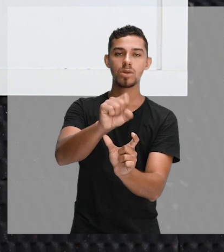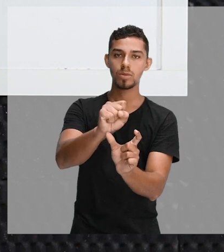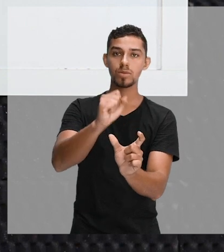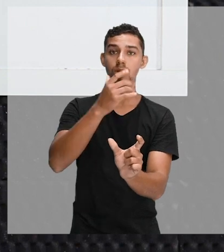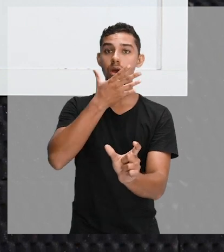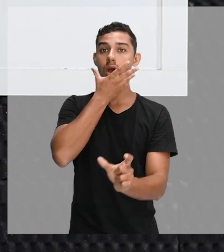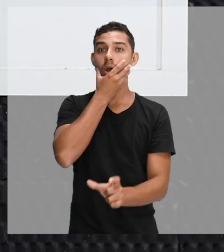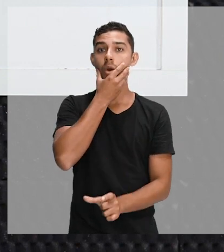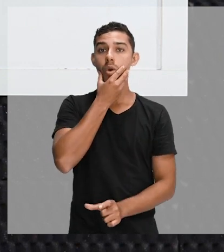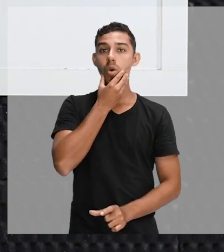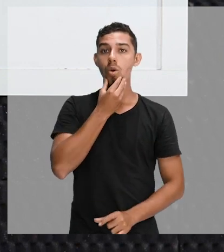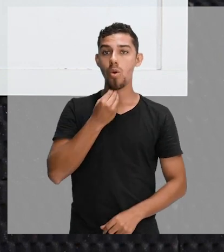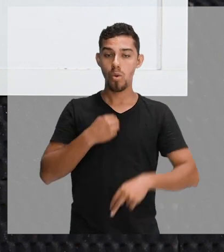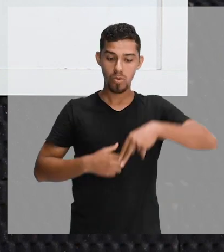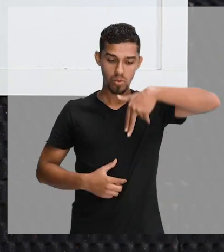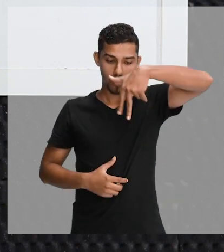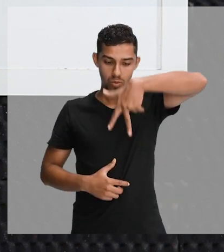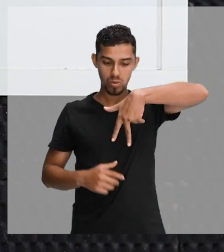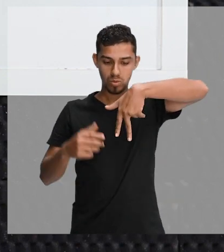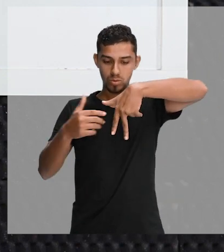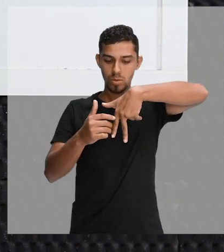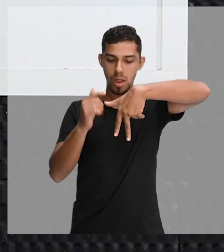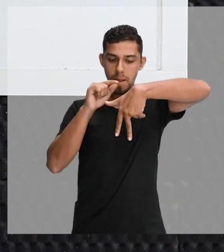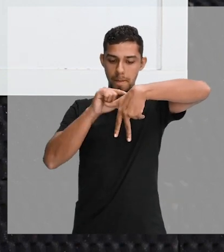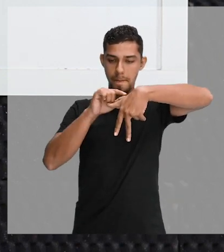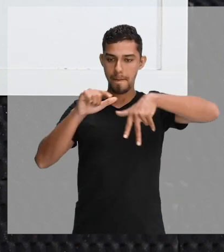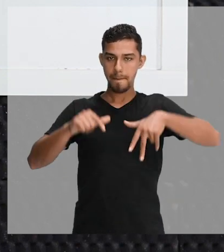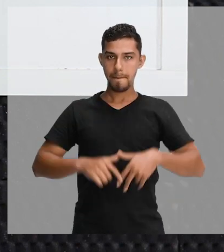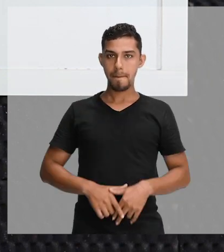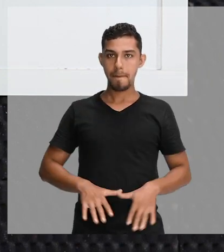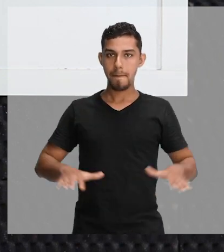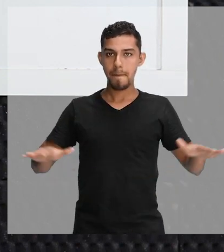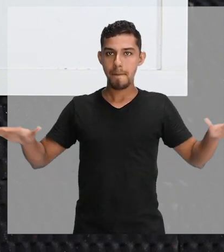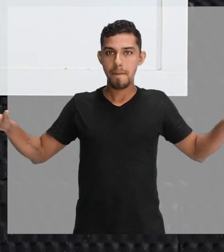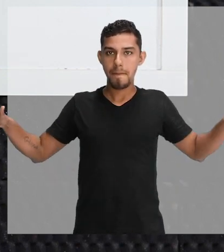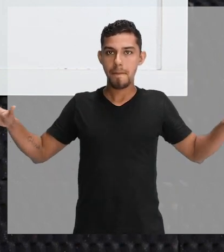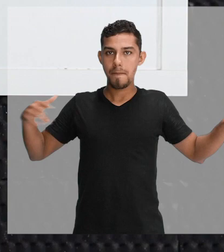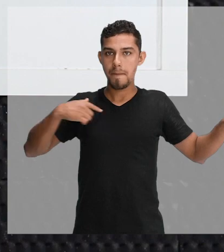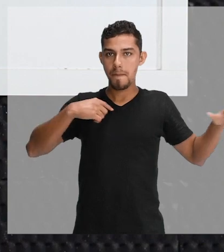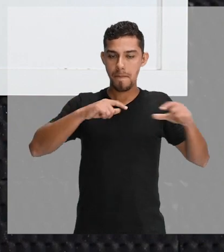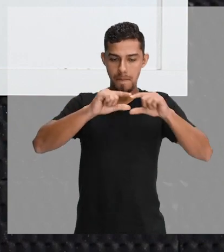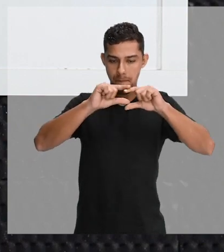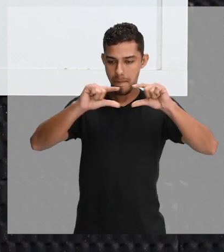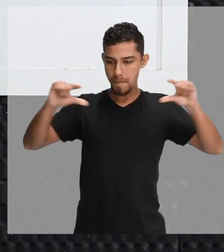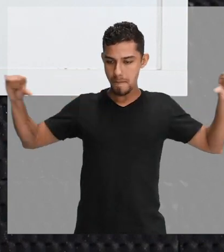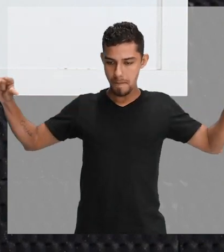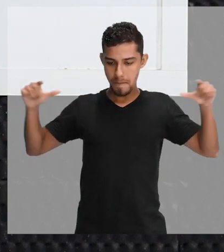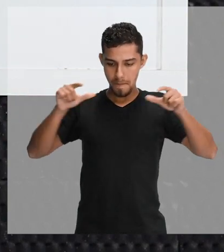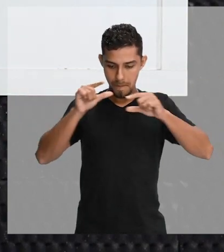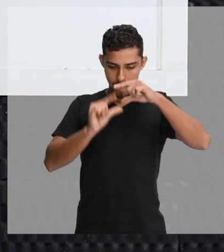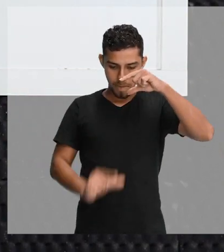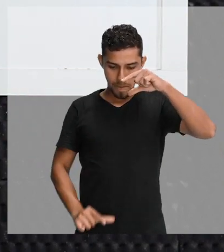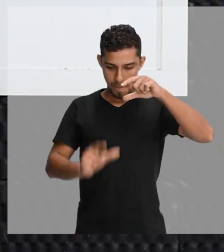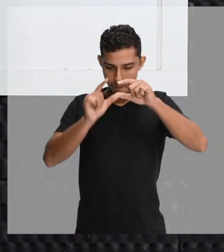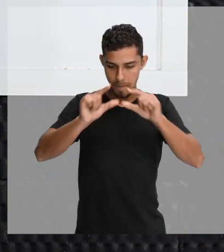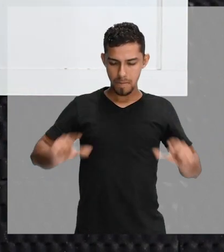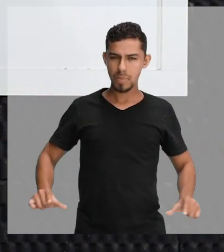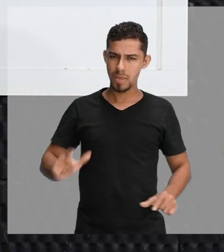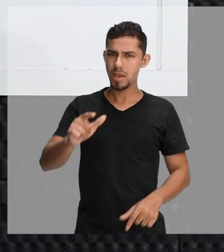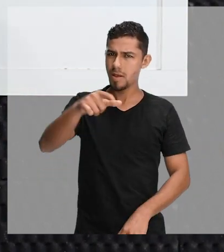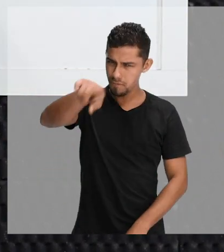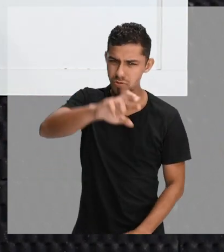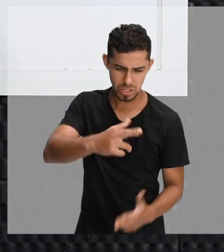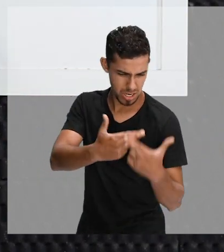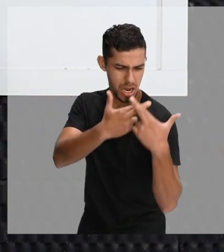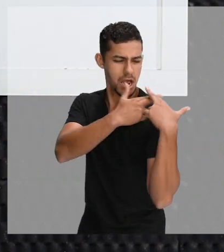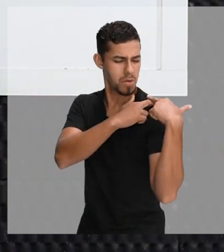Antropocentrismo. Ah, professor, eu sei disso aí. Eu sei que meu amigo sabe, você é um aluno responsável, você é um aluno estudioso,